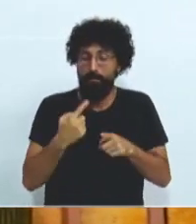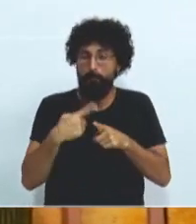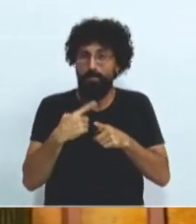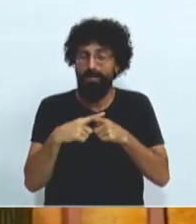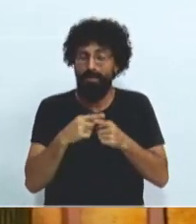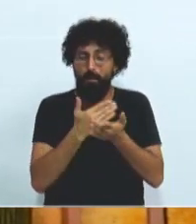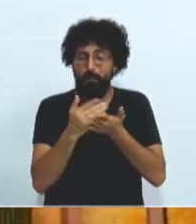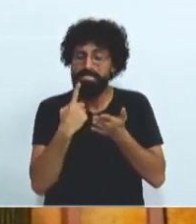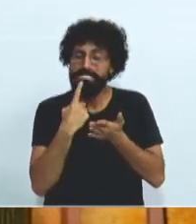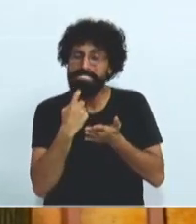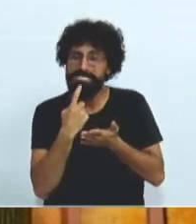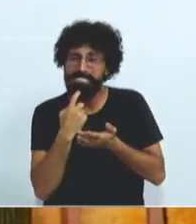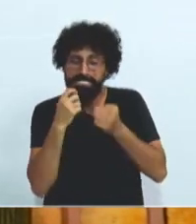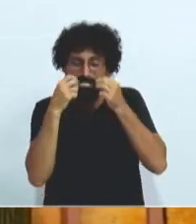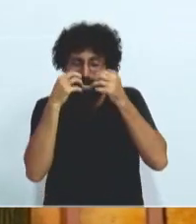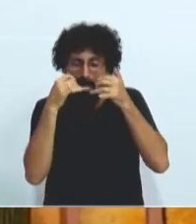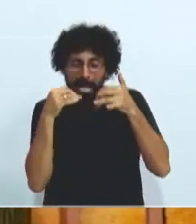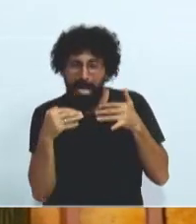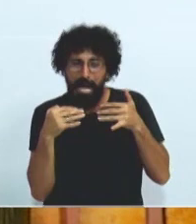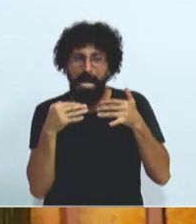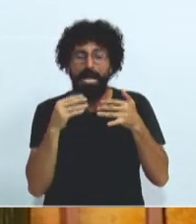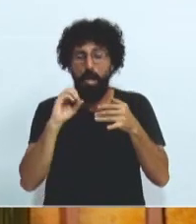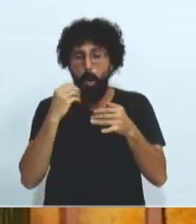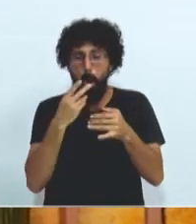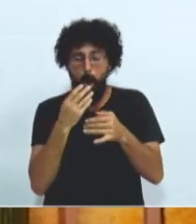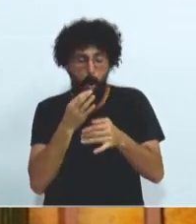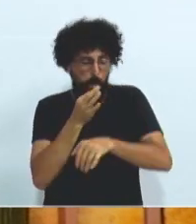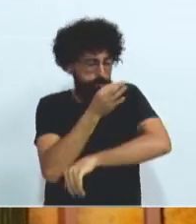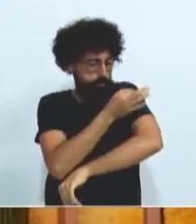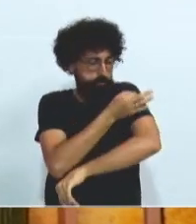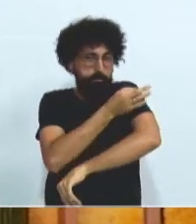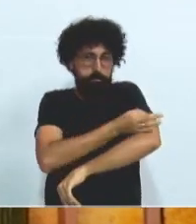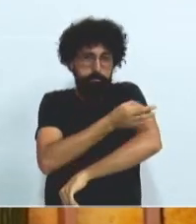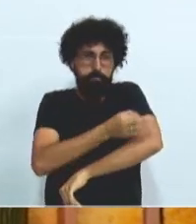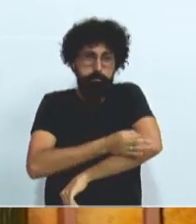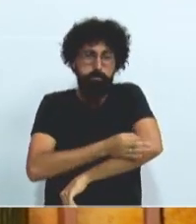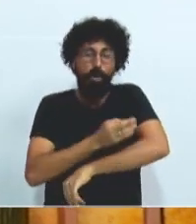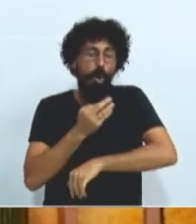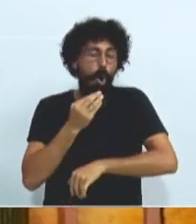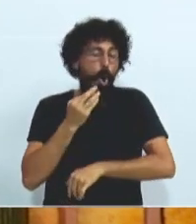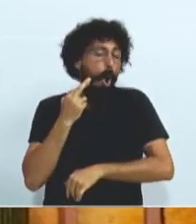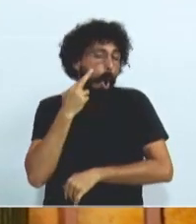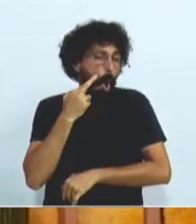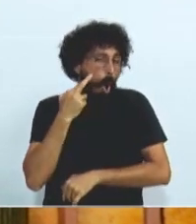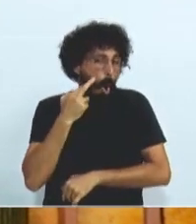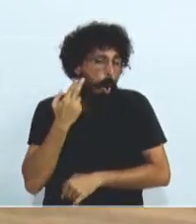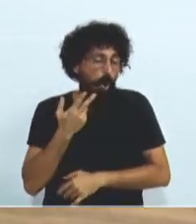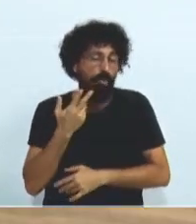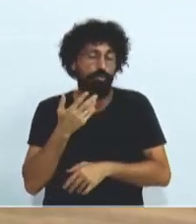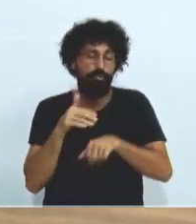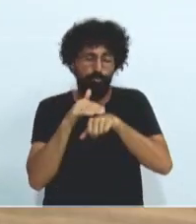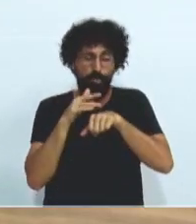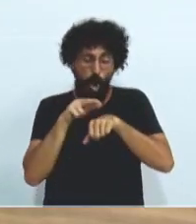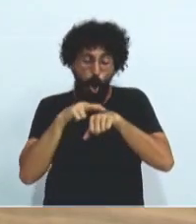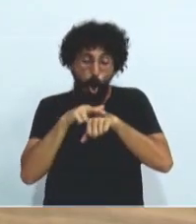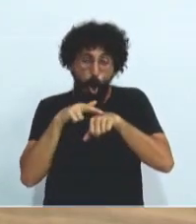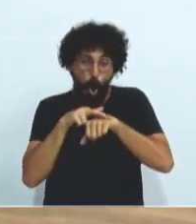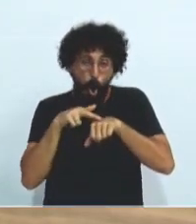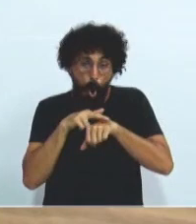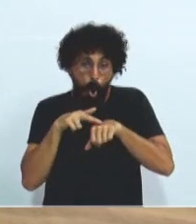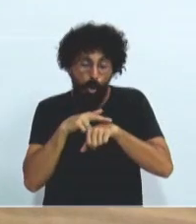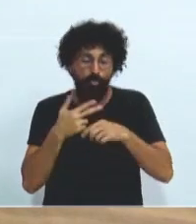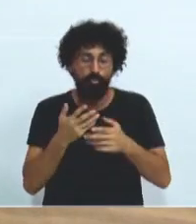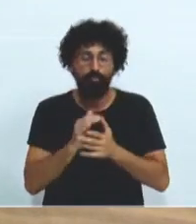as equimoses bem extensas, mas com relação a sangramento, fraqueza, febre e sangramento. Certo. E